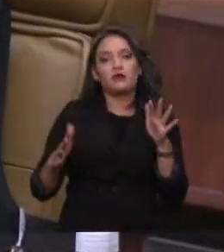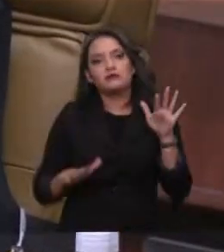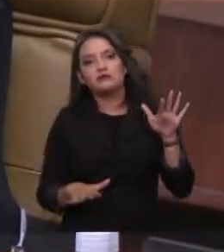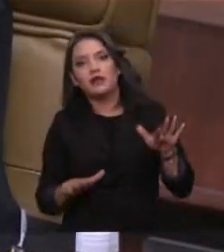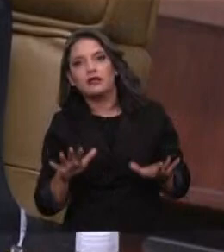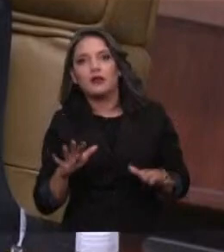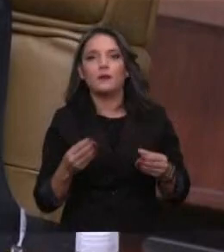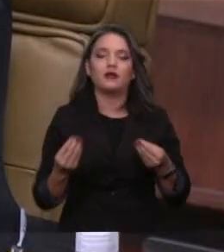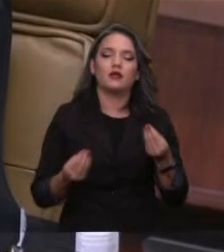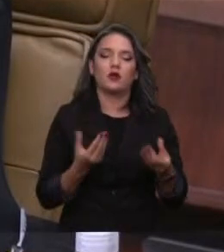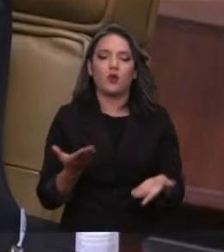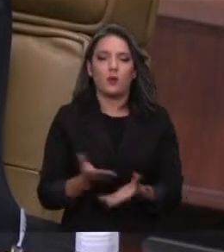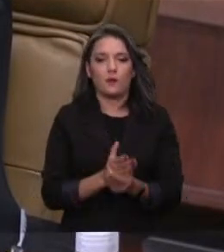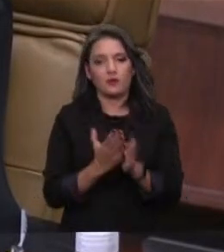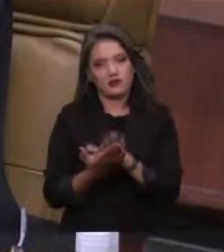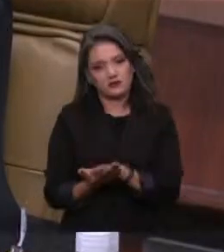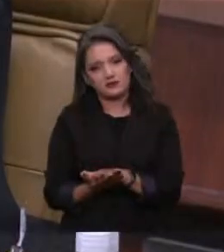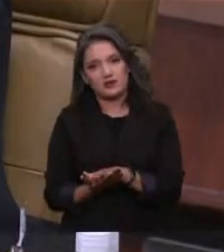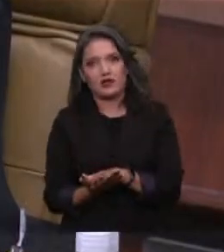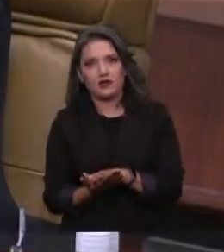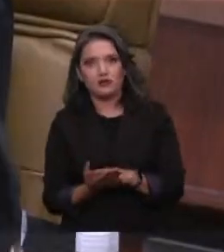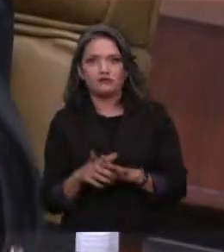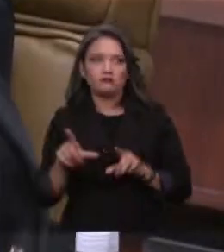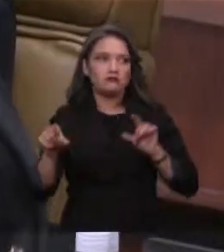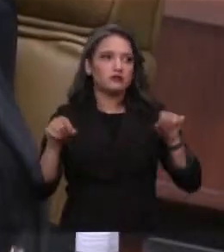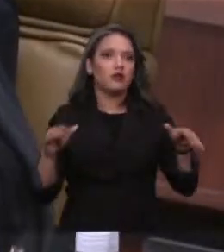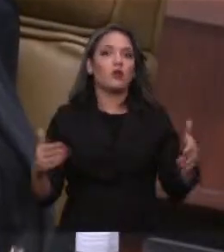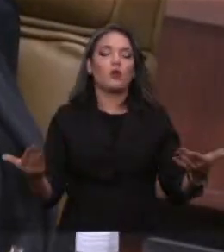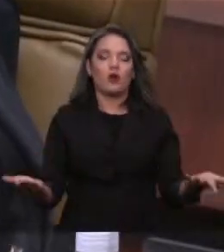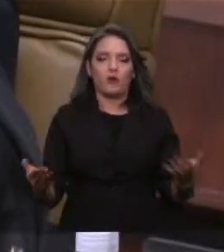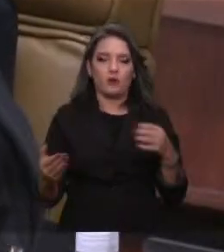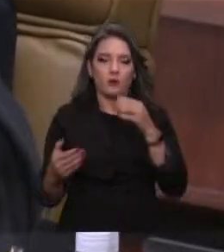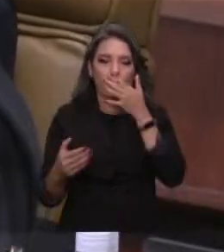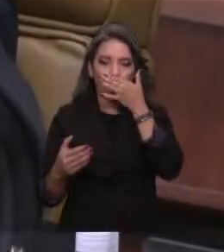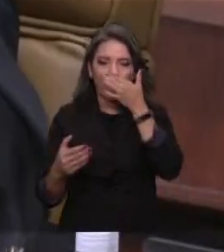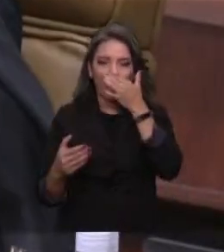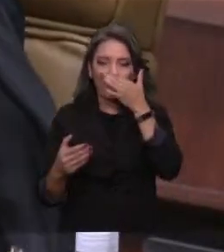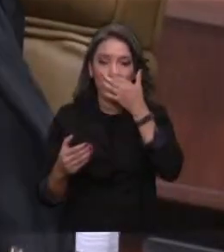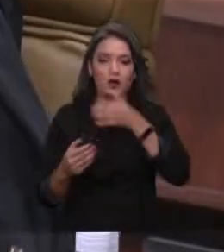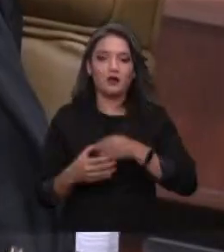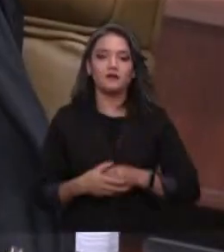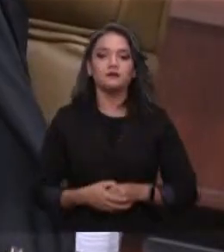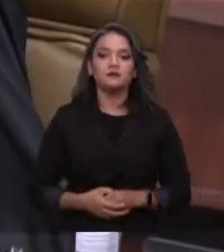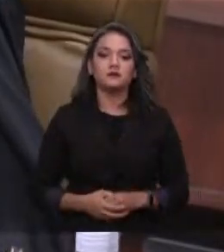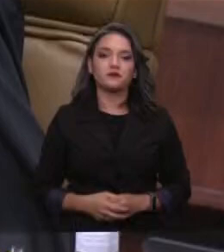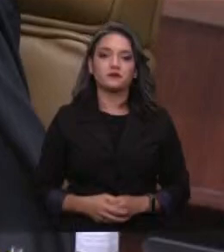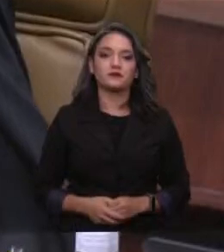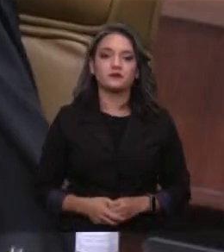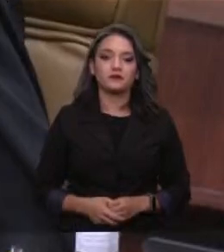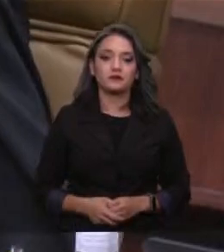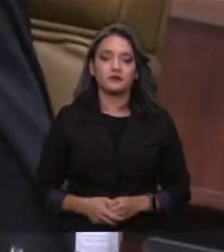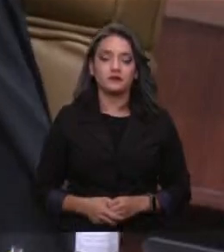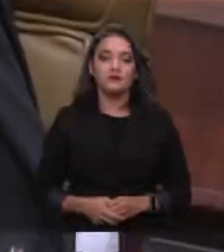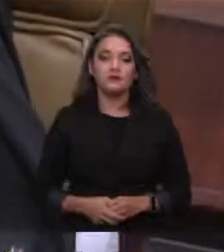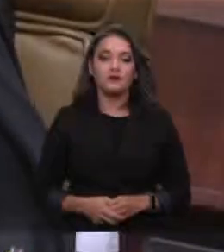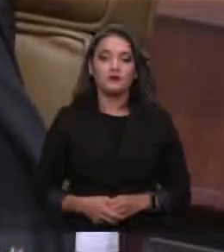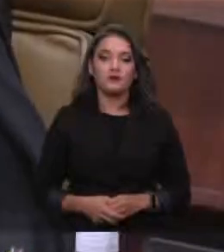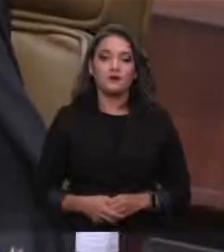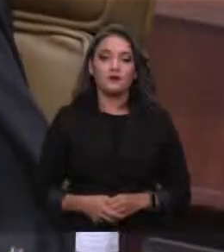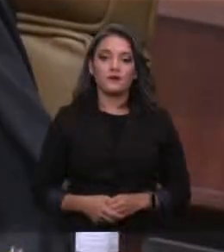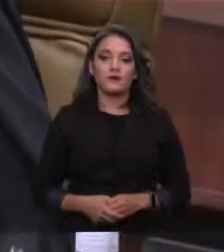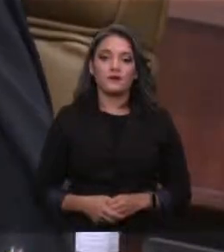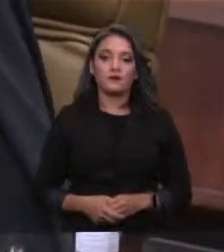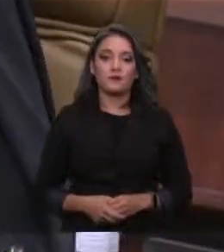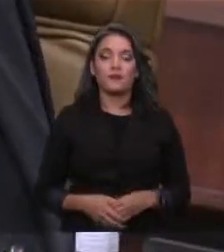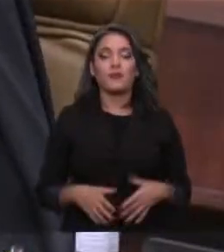concreta para uma ou outra. Eu não ouvido a possibilidade de